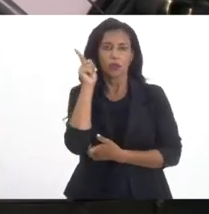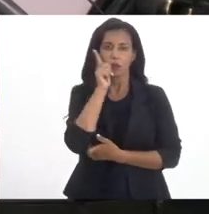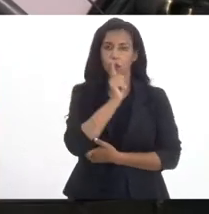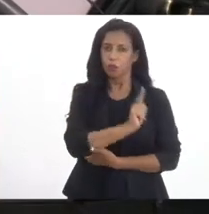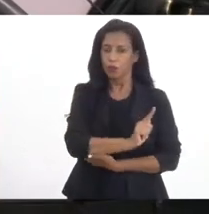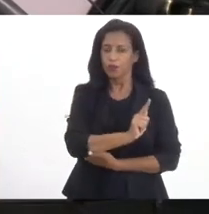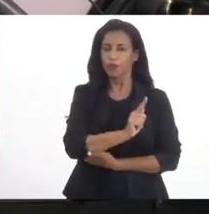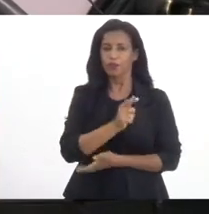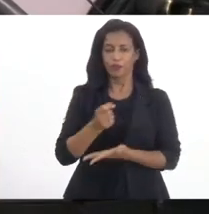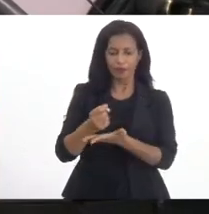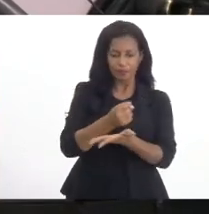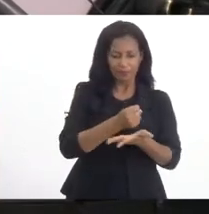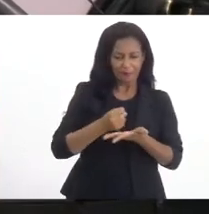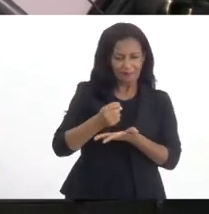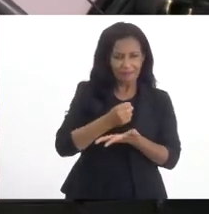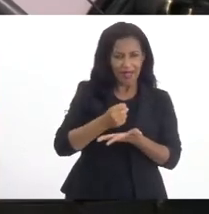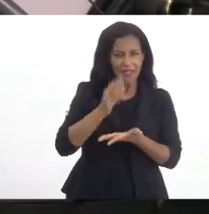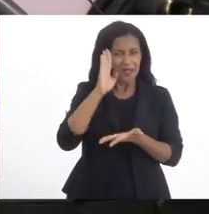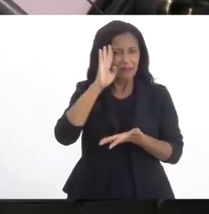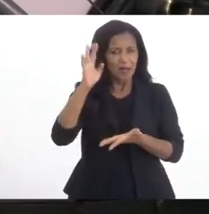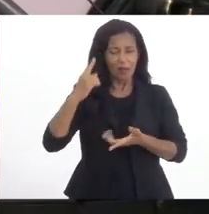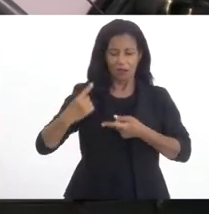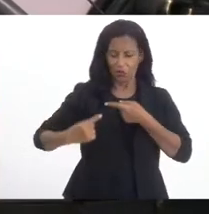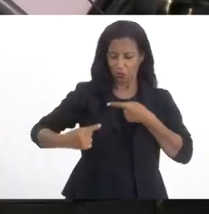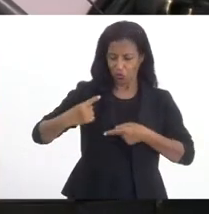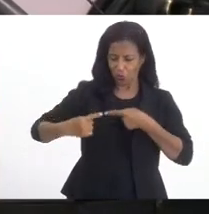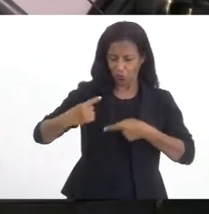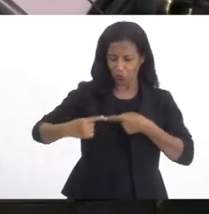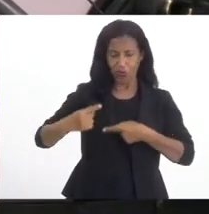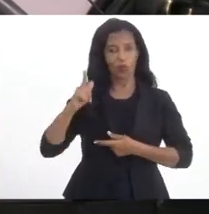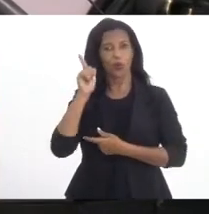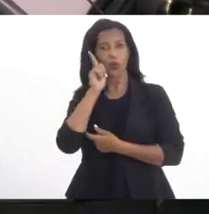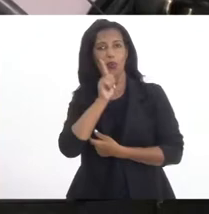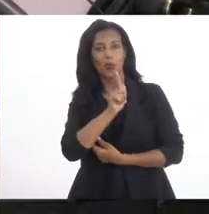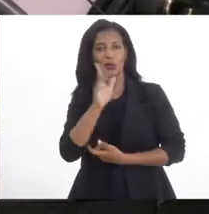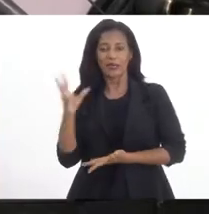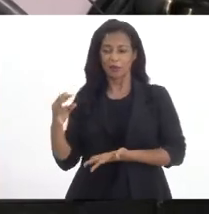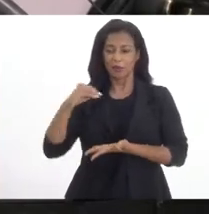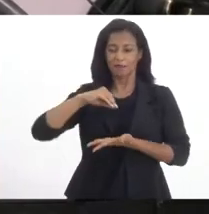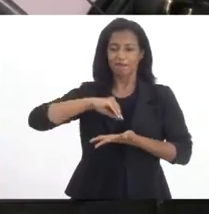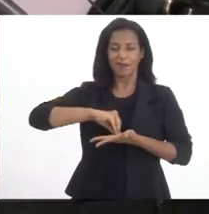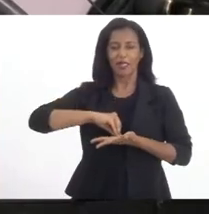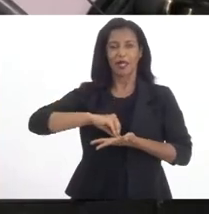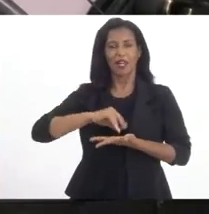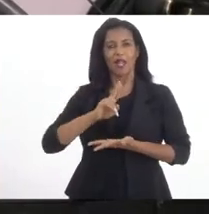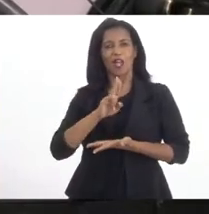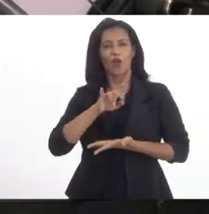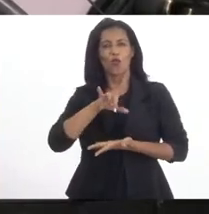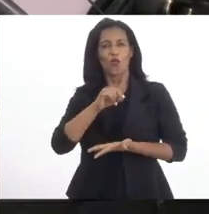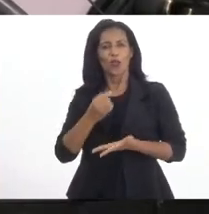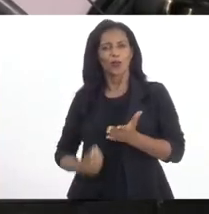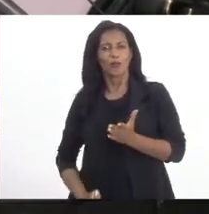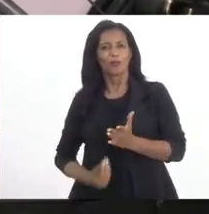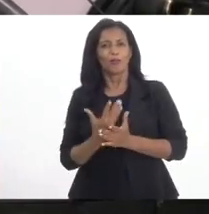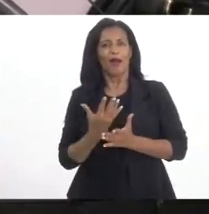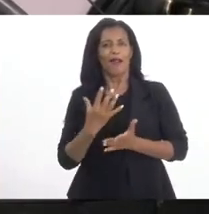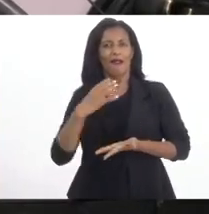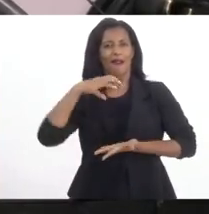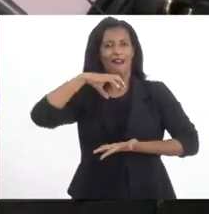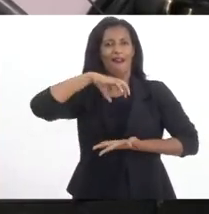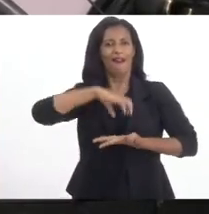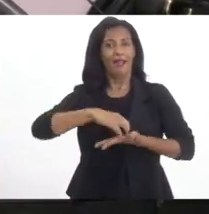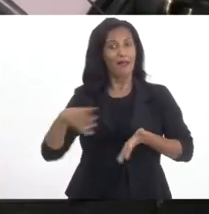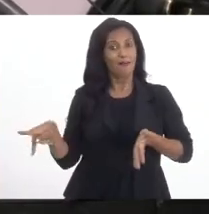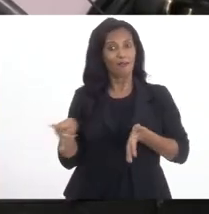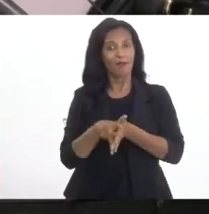a base mesmo da briga, da discussão, que nós conseguimos implementar ao êxodo na Zona Oeste, que é a Universidade da